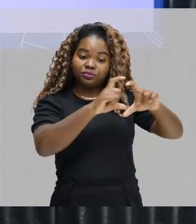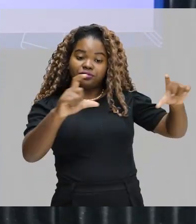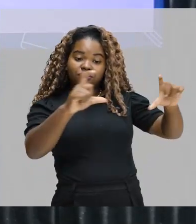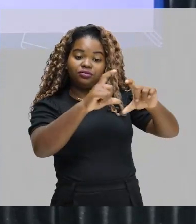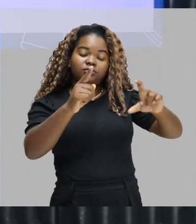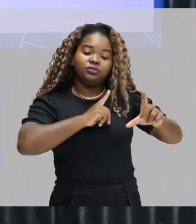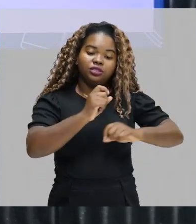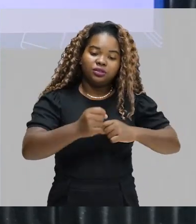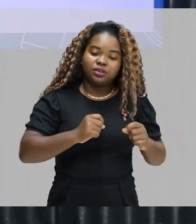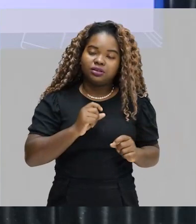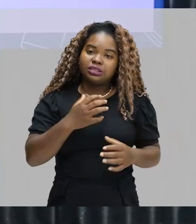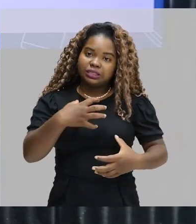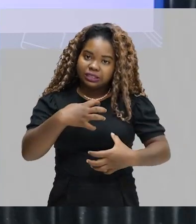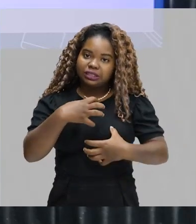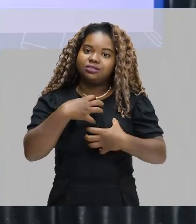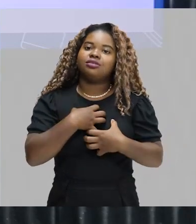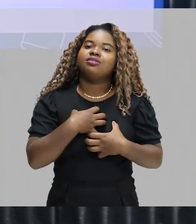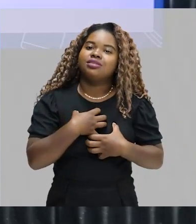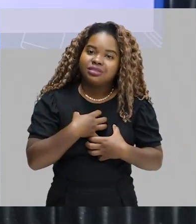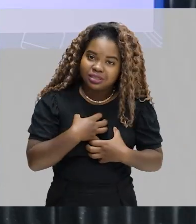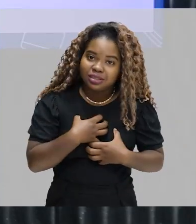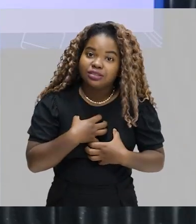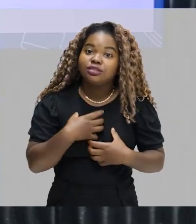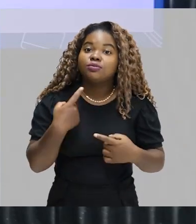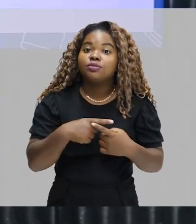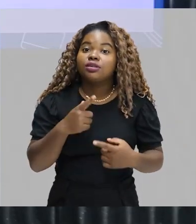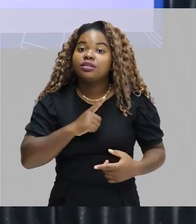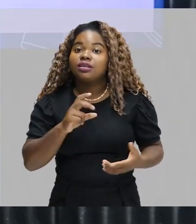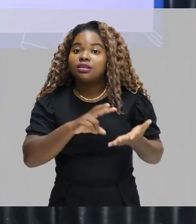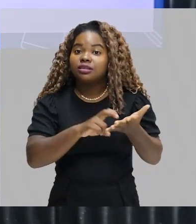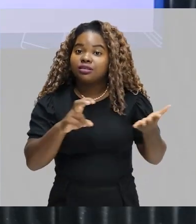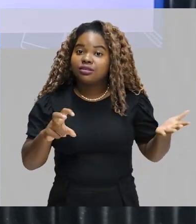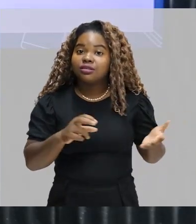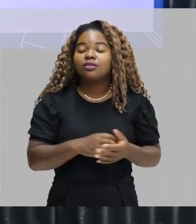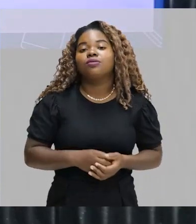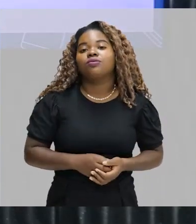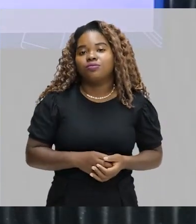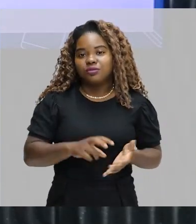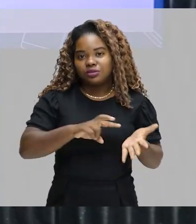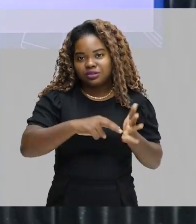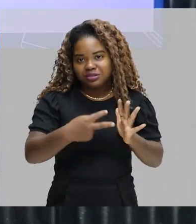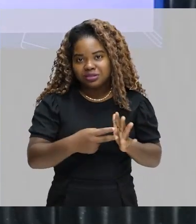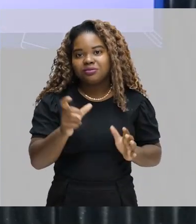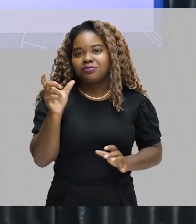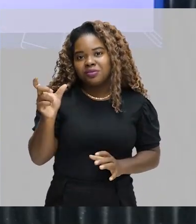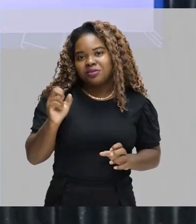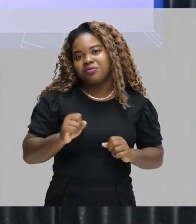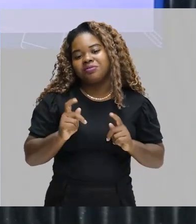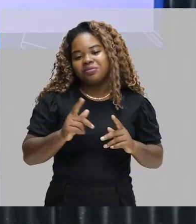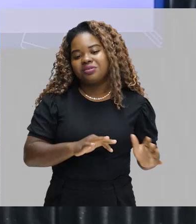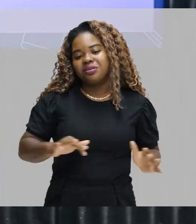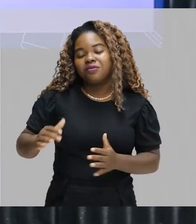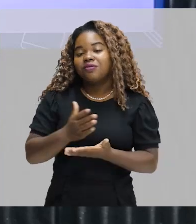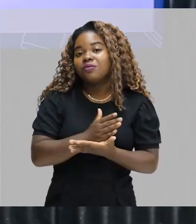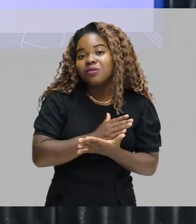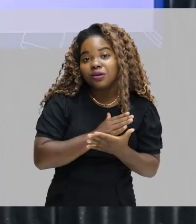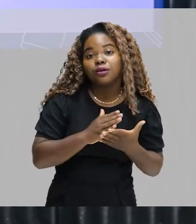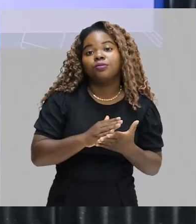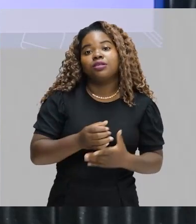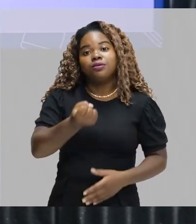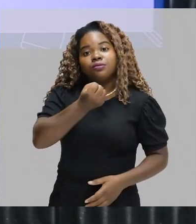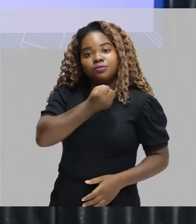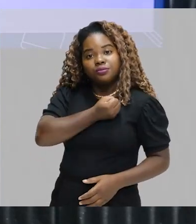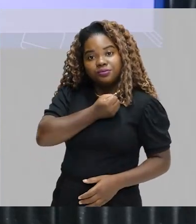sentença traz sentido através do vocabulário, do significado das palavras, tá bom? Então, começando por numbers. Quando